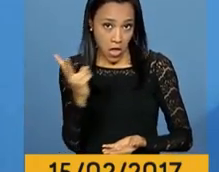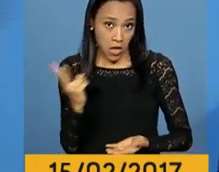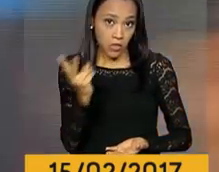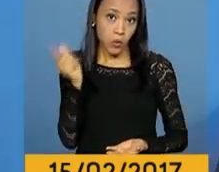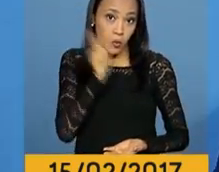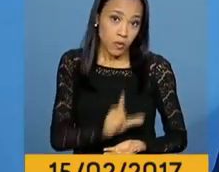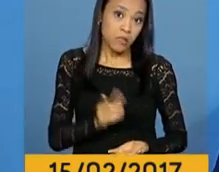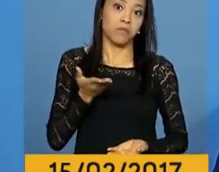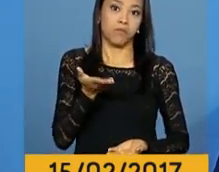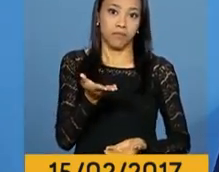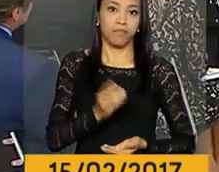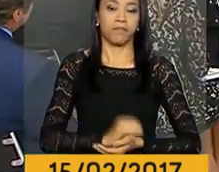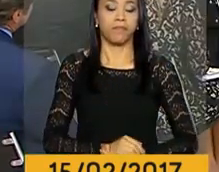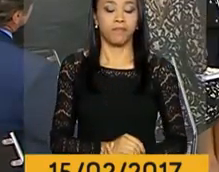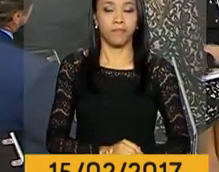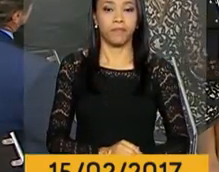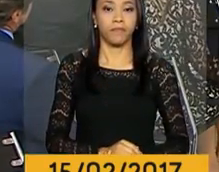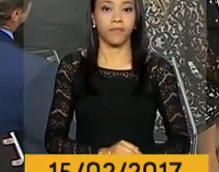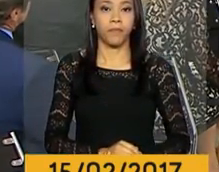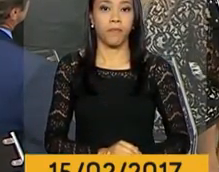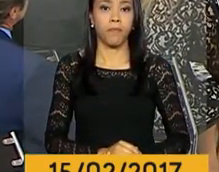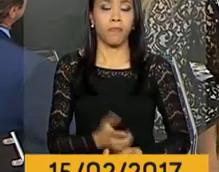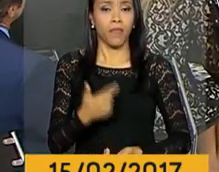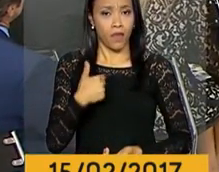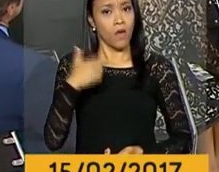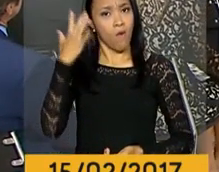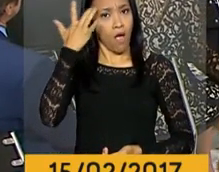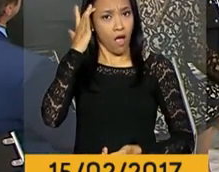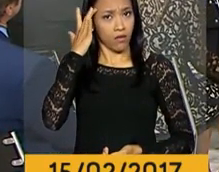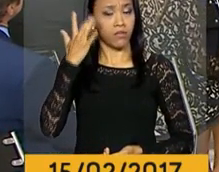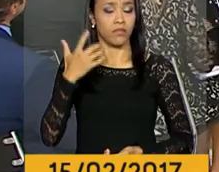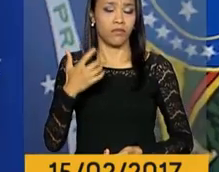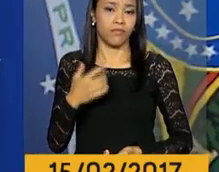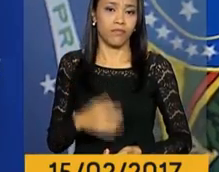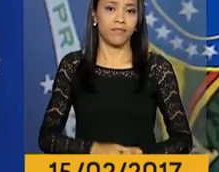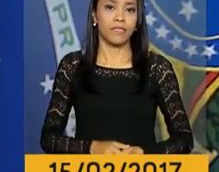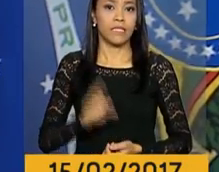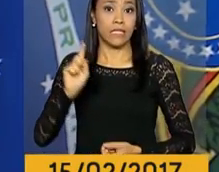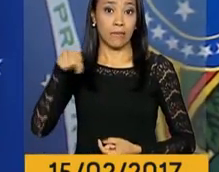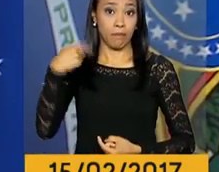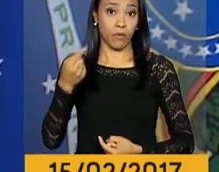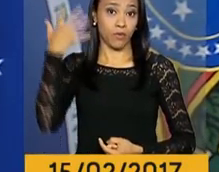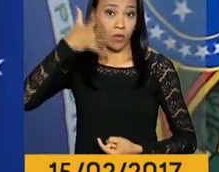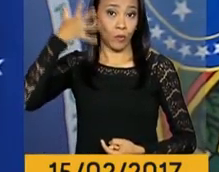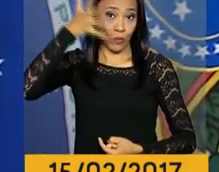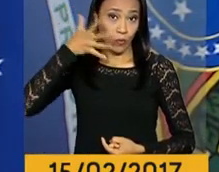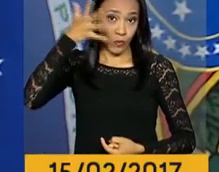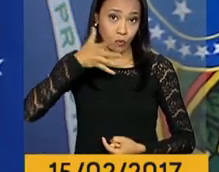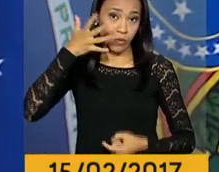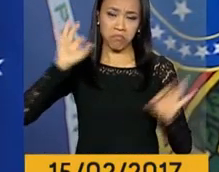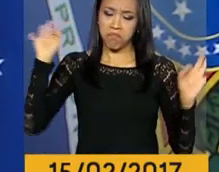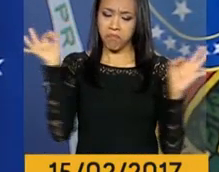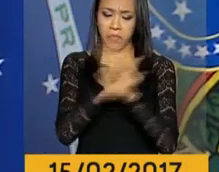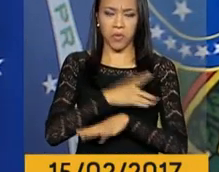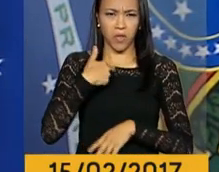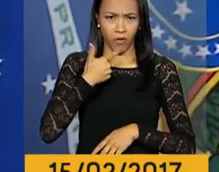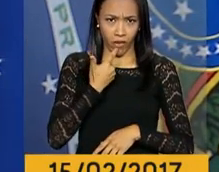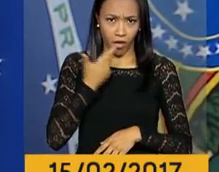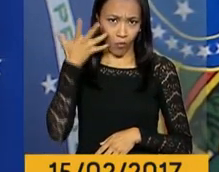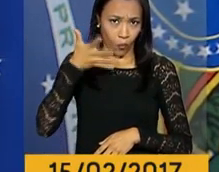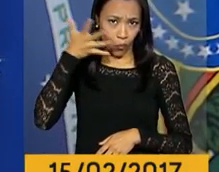essas vitórias. Eu até acho, viu, com toda a franqueza, que depois desse anúncio podia paralisar, parar meu discurso por